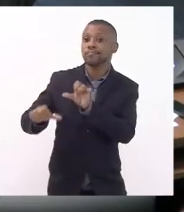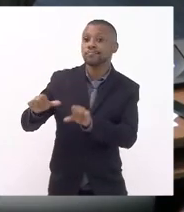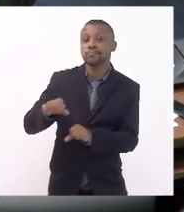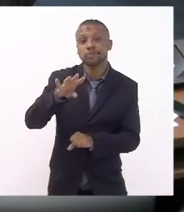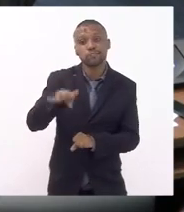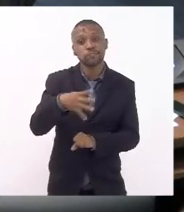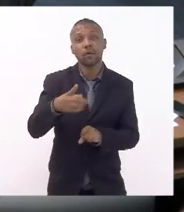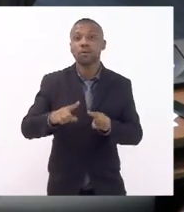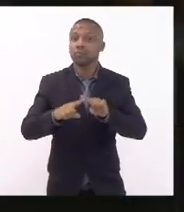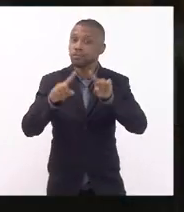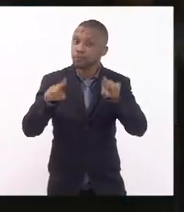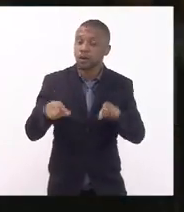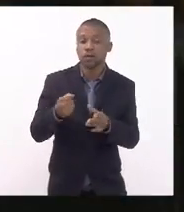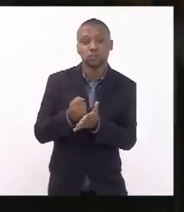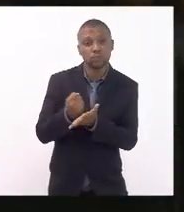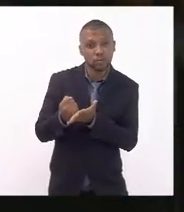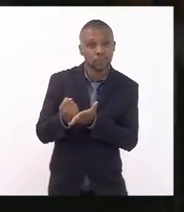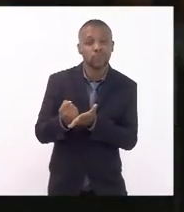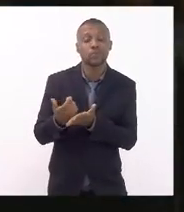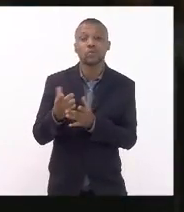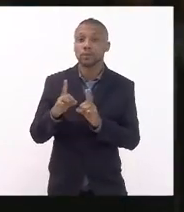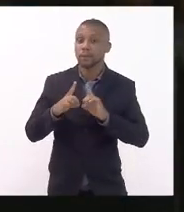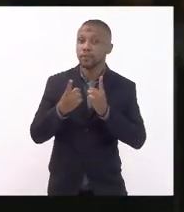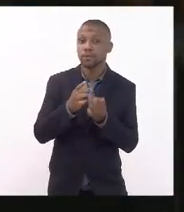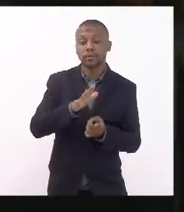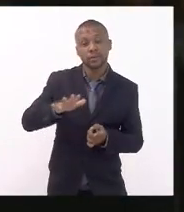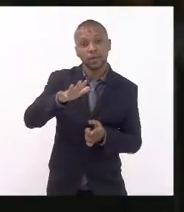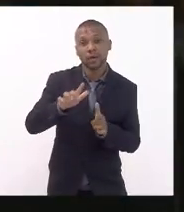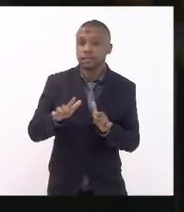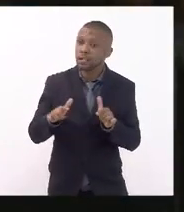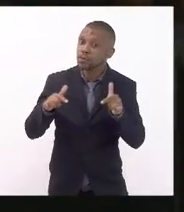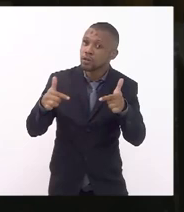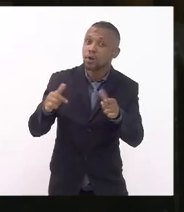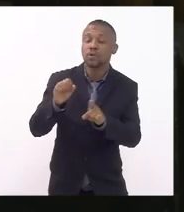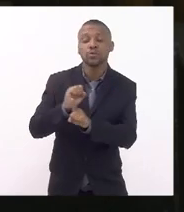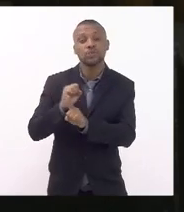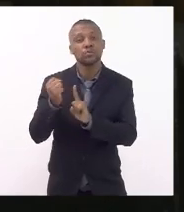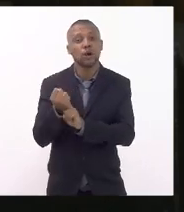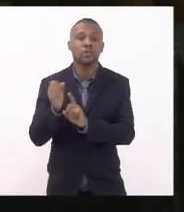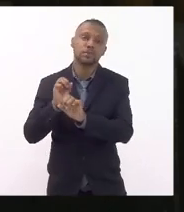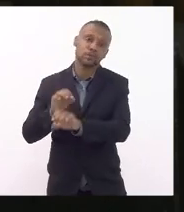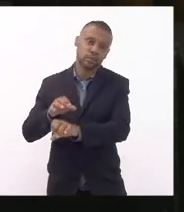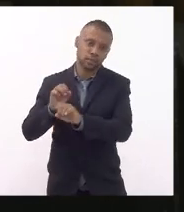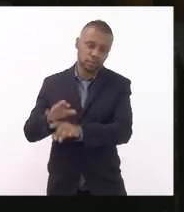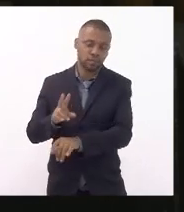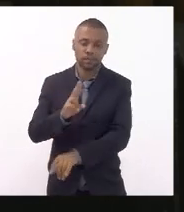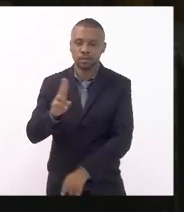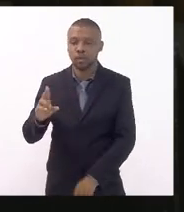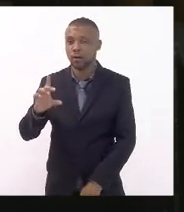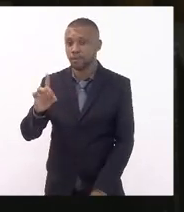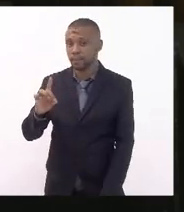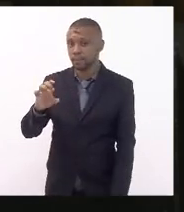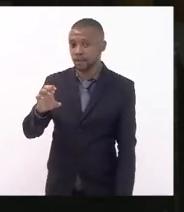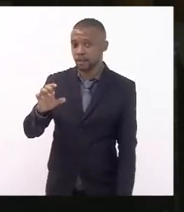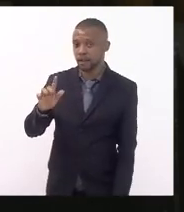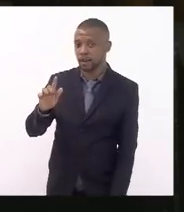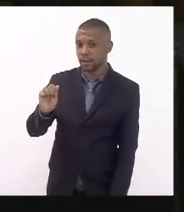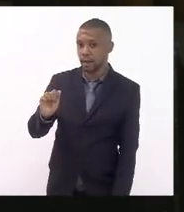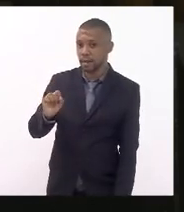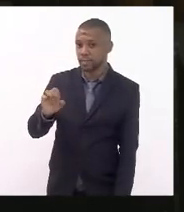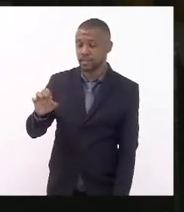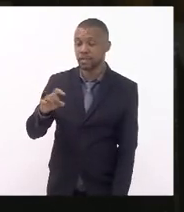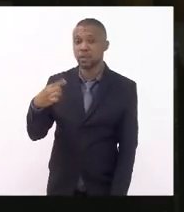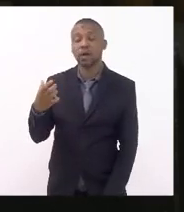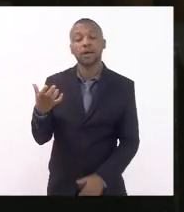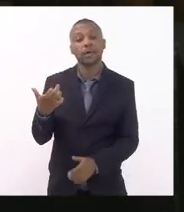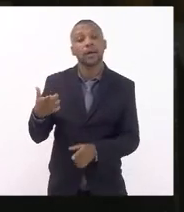quadro pessoal do Departamento Geral de Ações Socioeducativas, Degase. Nós queremos,